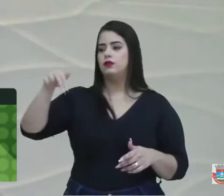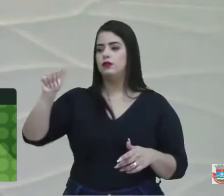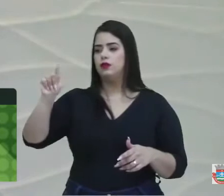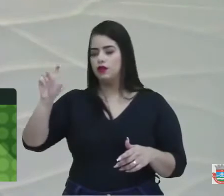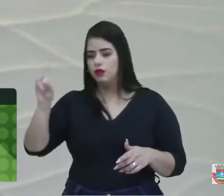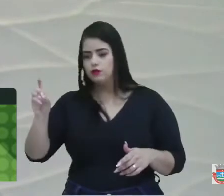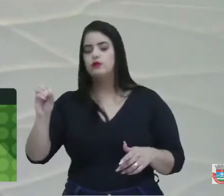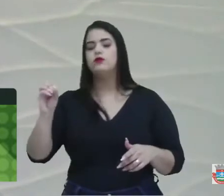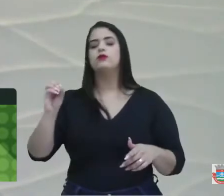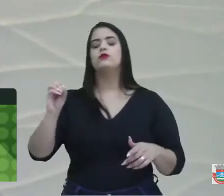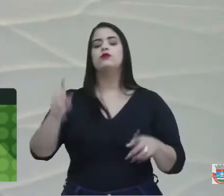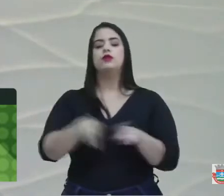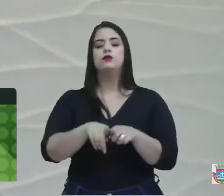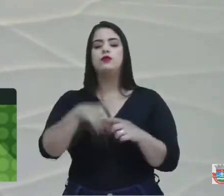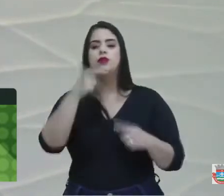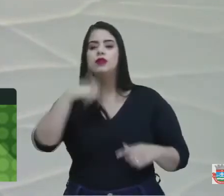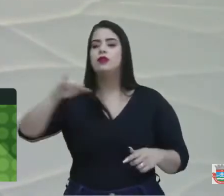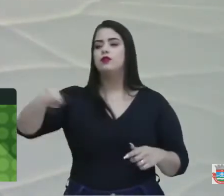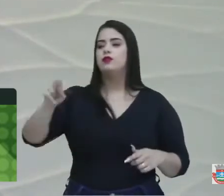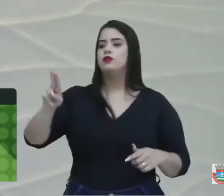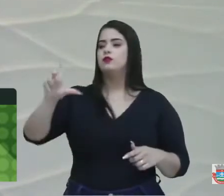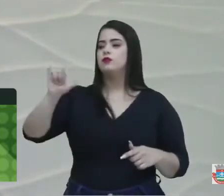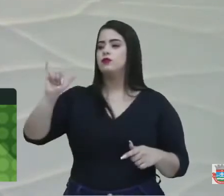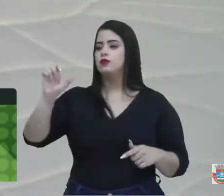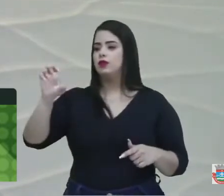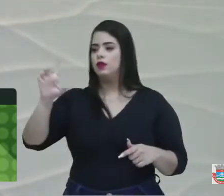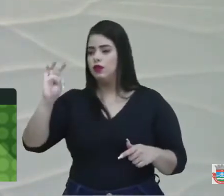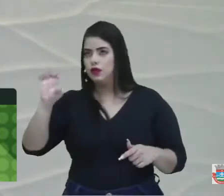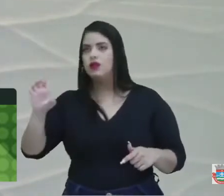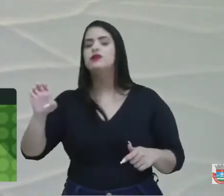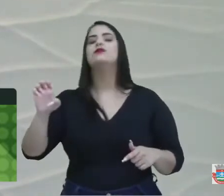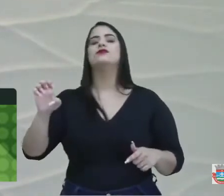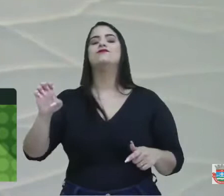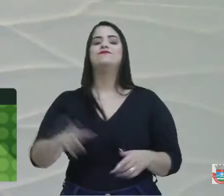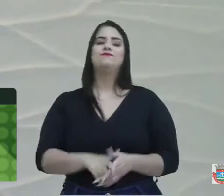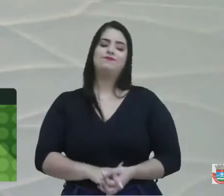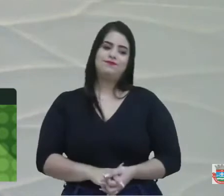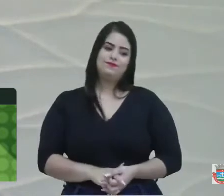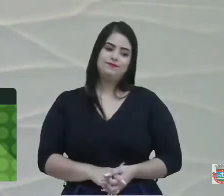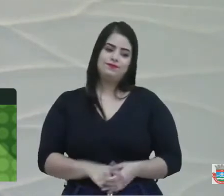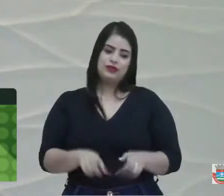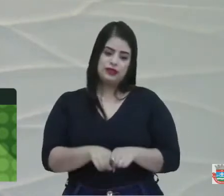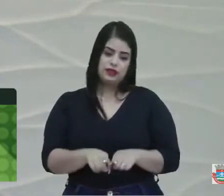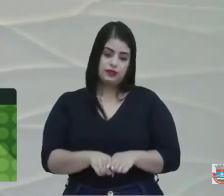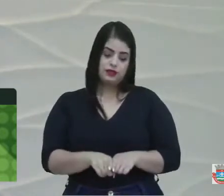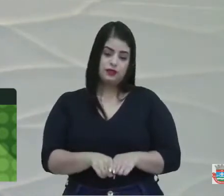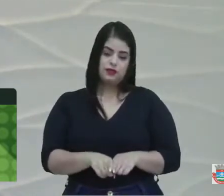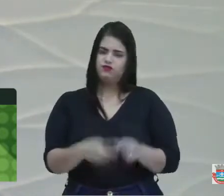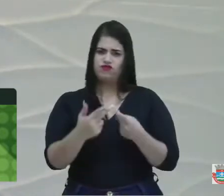Juliette Rodrigues, Janete, Josleide do Agroamigo e a Carmen Lúcia, lá do povoado do